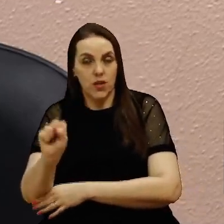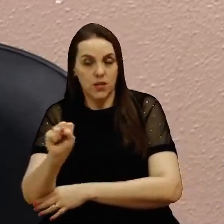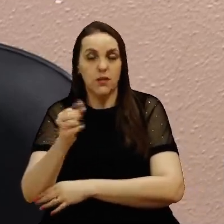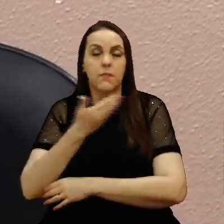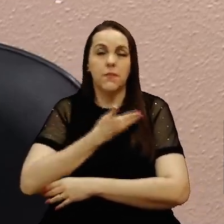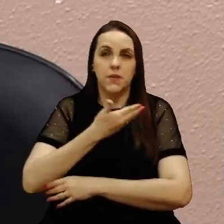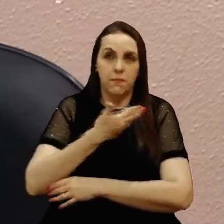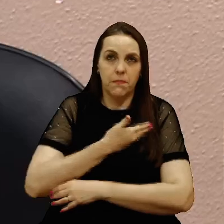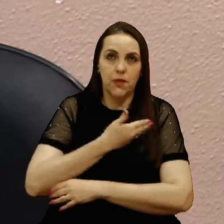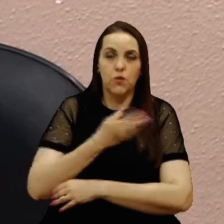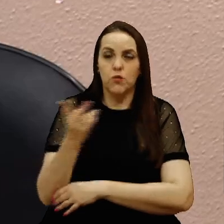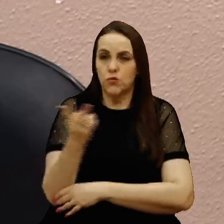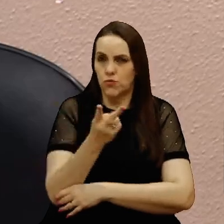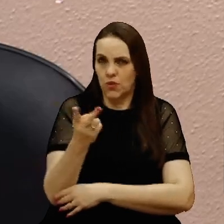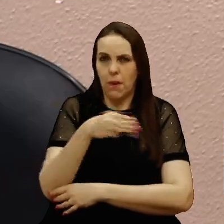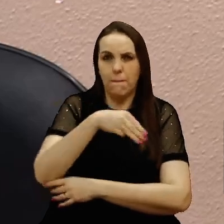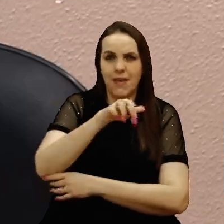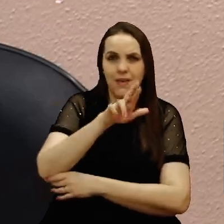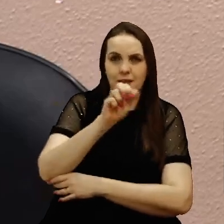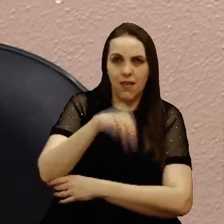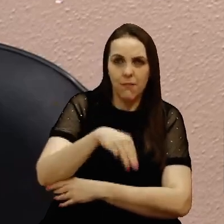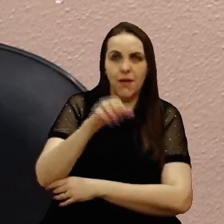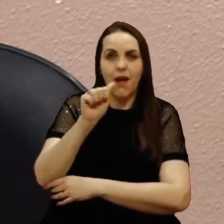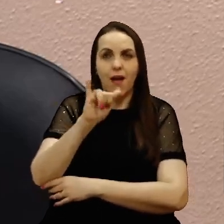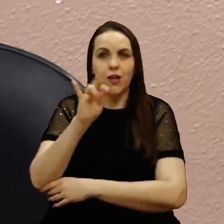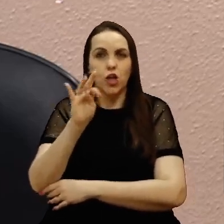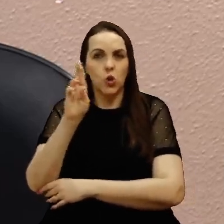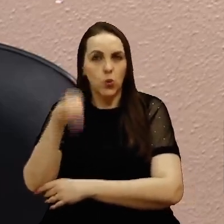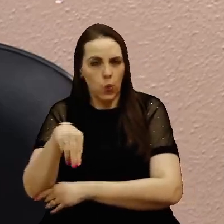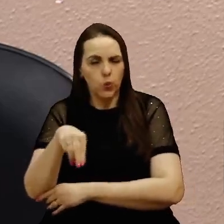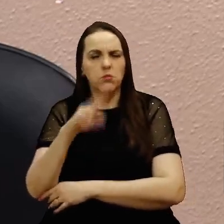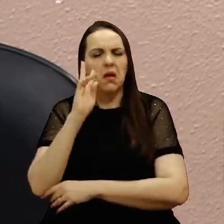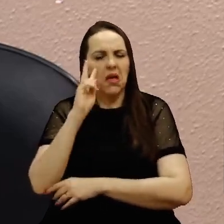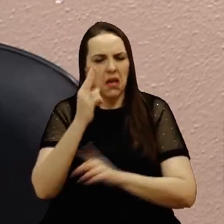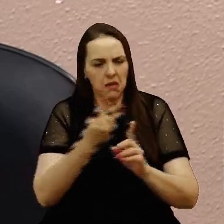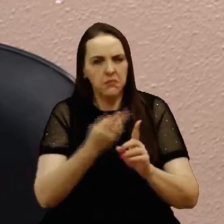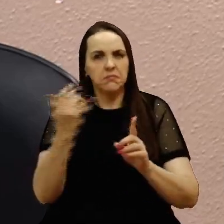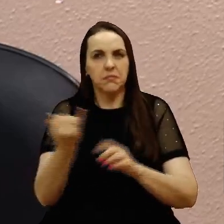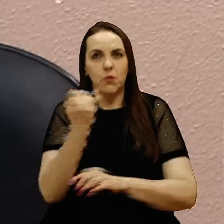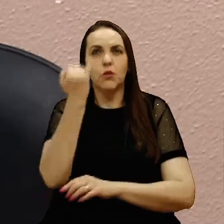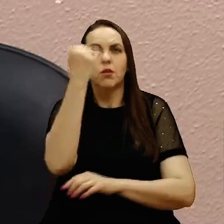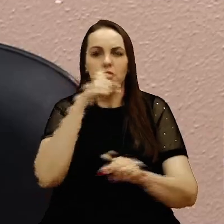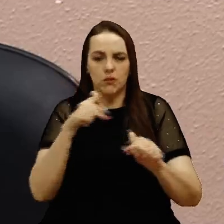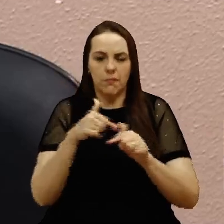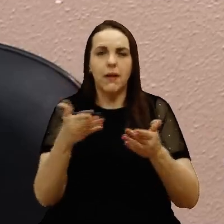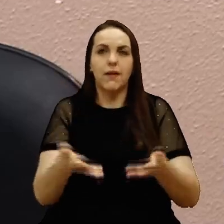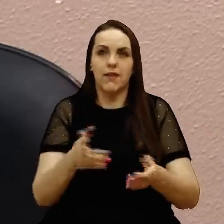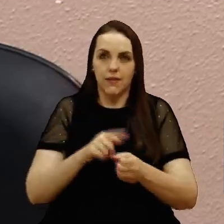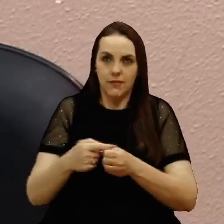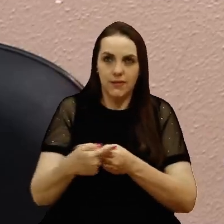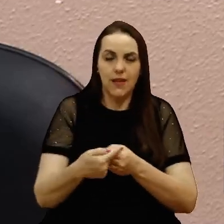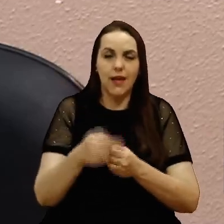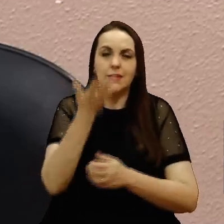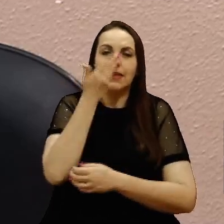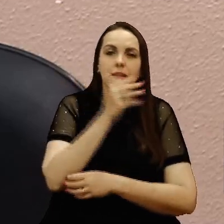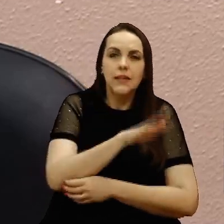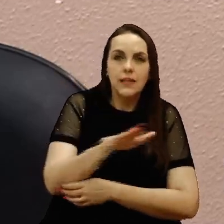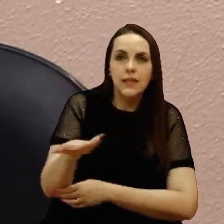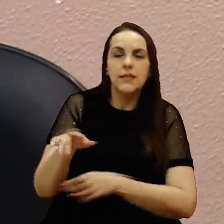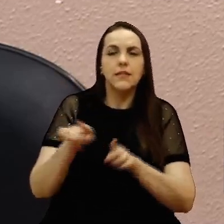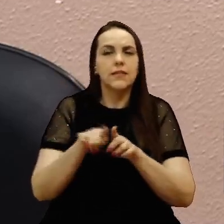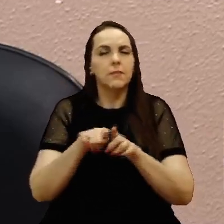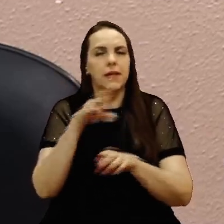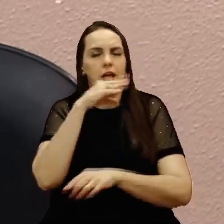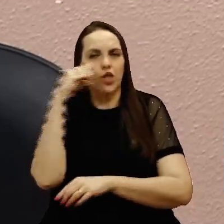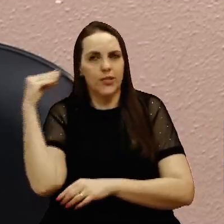acompanhando. Queria, em nome deles, deixar um abraço para vocês, reconhecer o importante trabalho que fazem na nossa cidade, né, pelas nossas crianças, pelos nossos